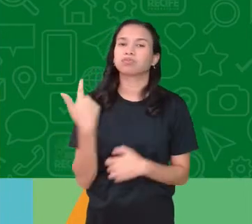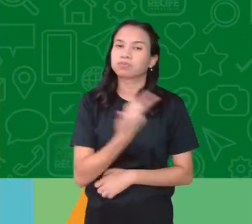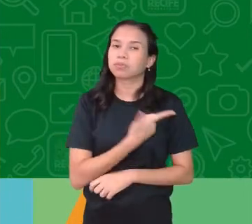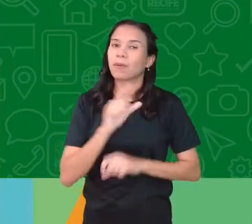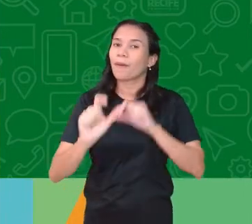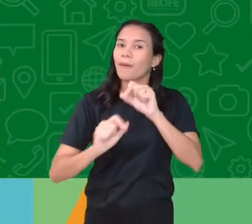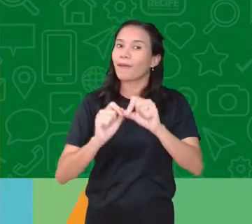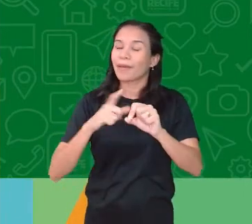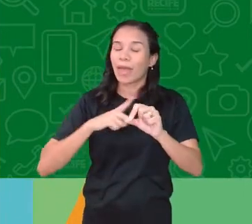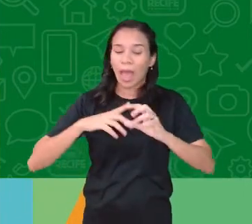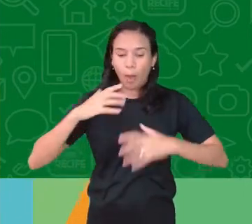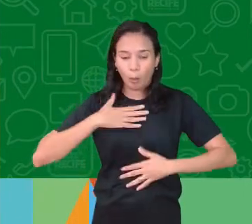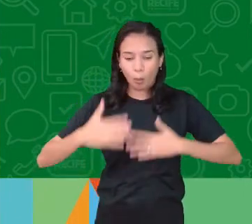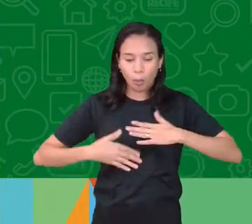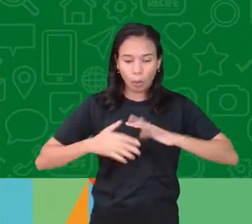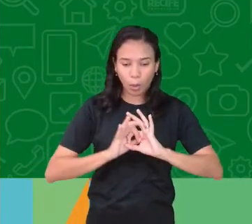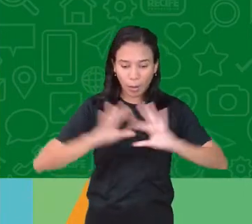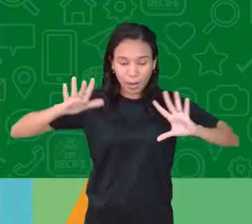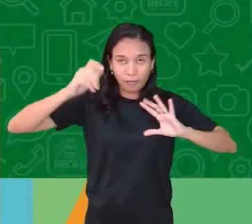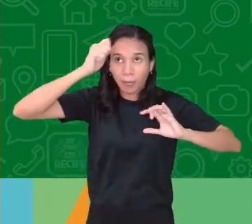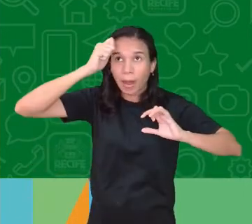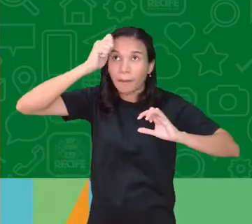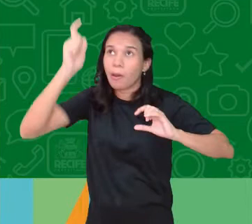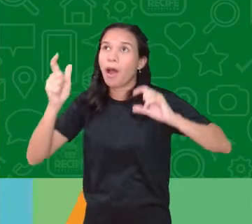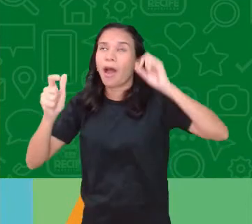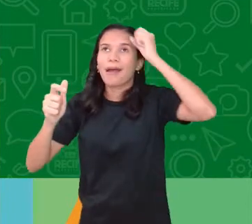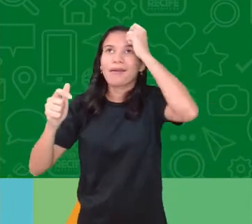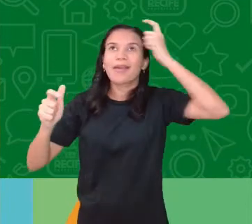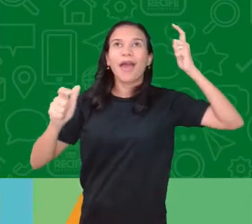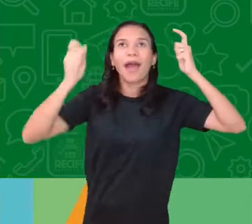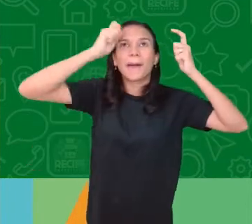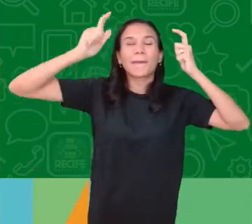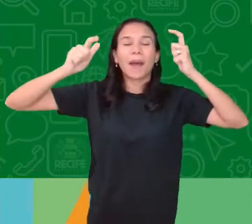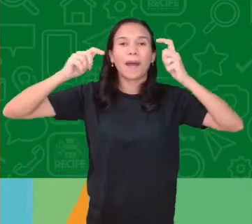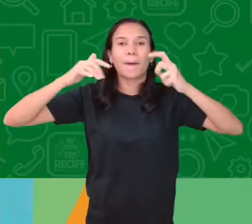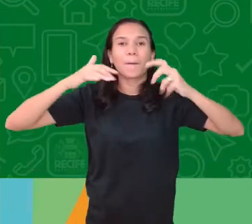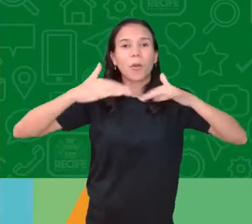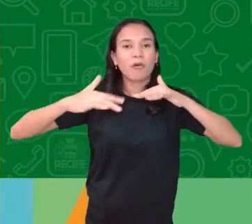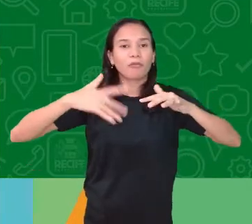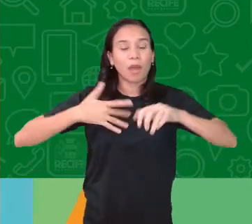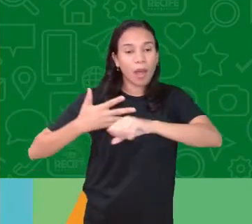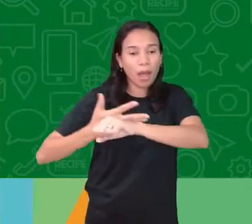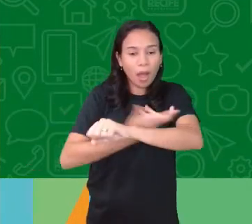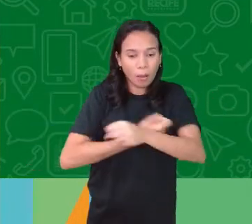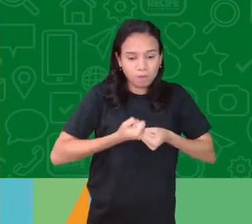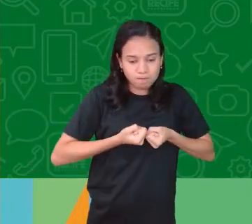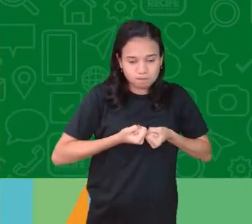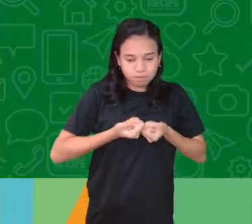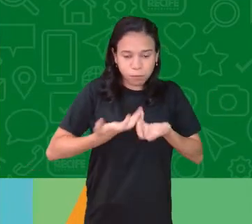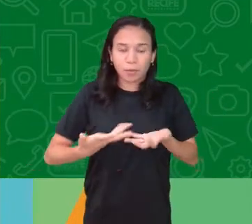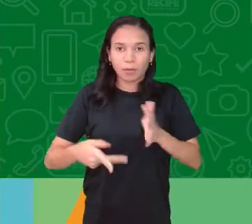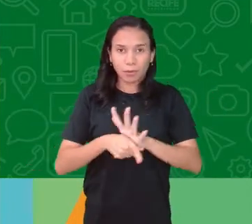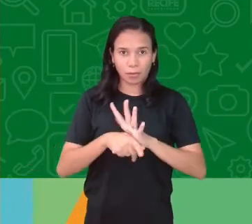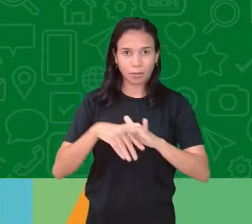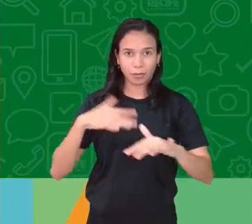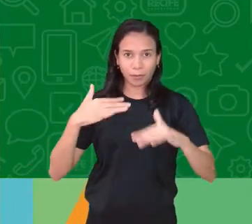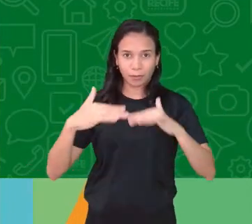parte livre ali para poder criar, né? E, às vezes, colocar o nosso sentimento na hora, algo desse